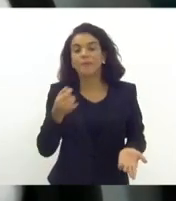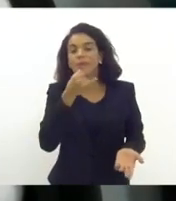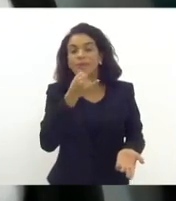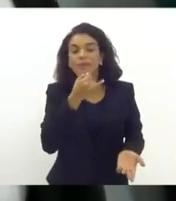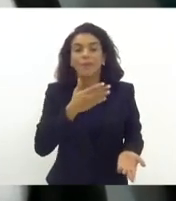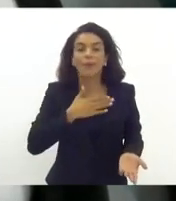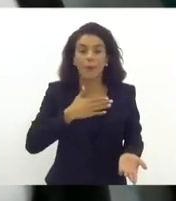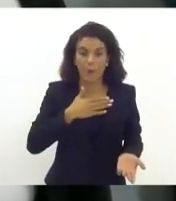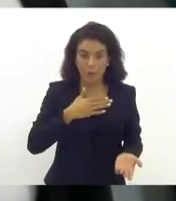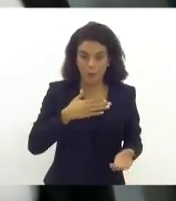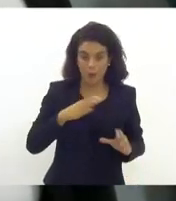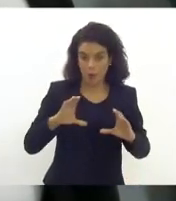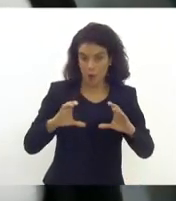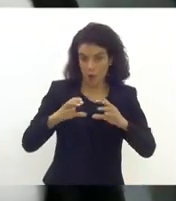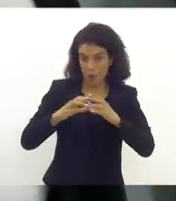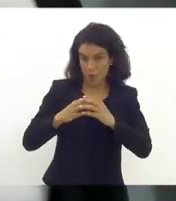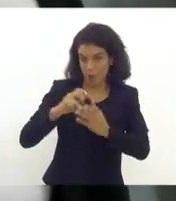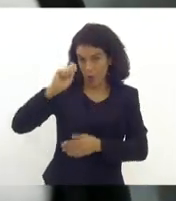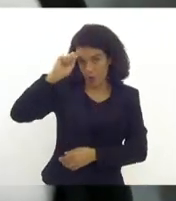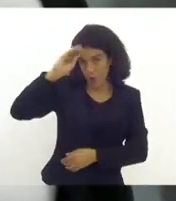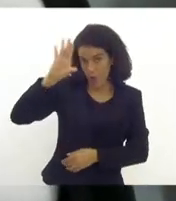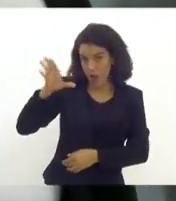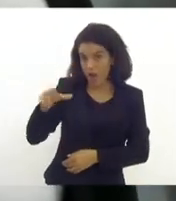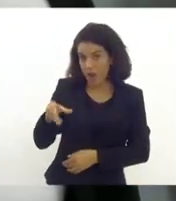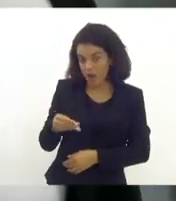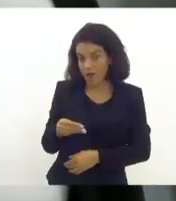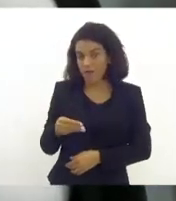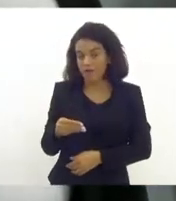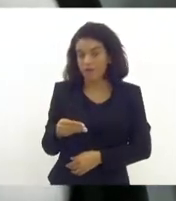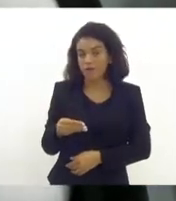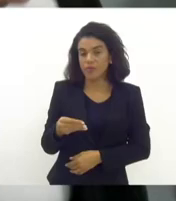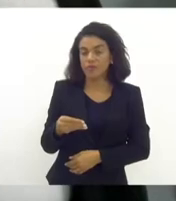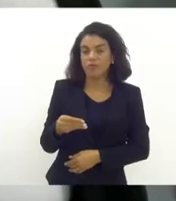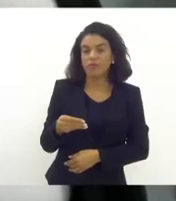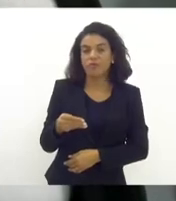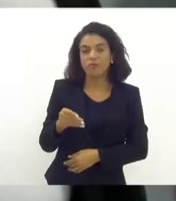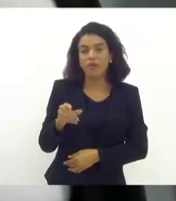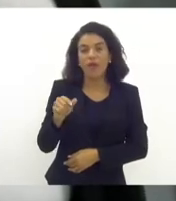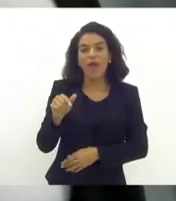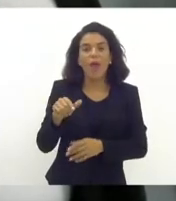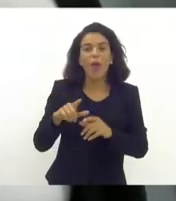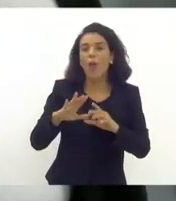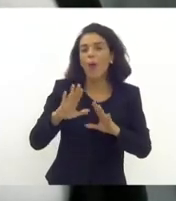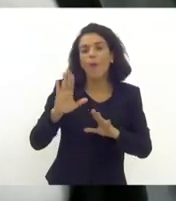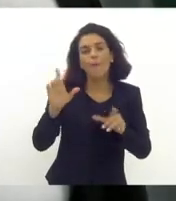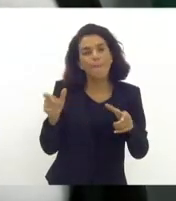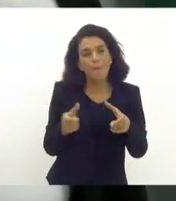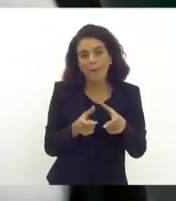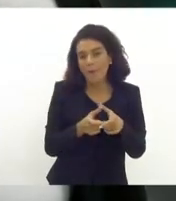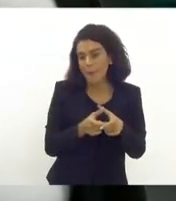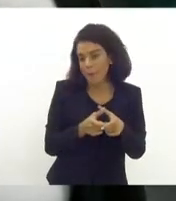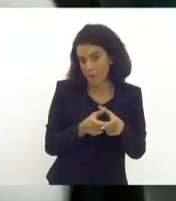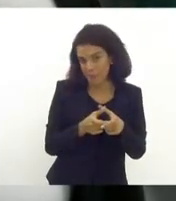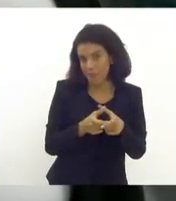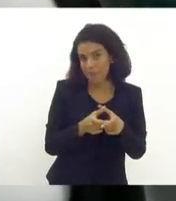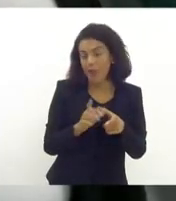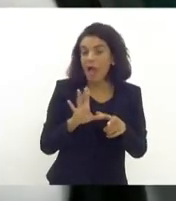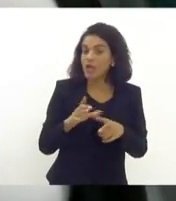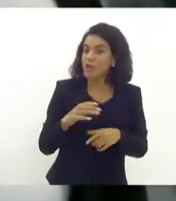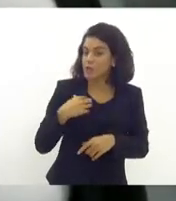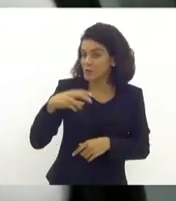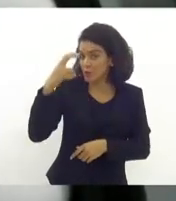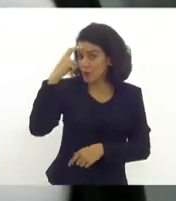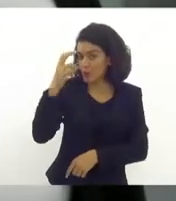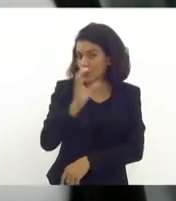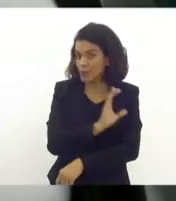o bloco afro é o mais minimizado que tem sendo que a nossa cultura